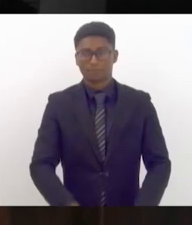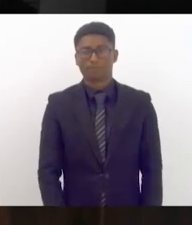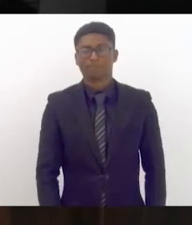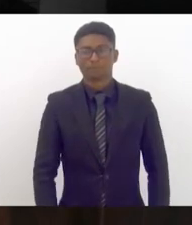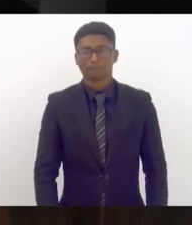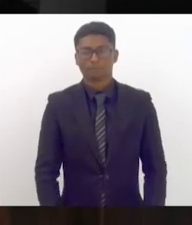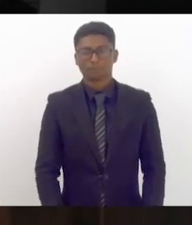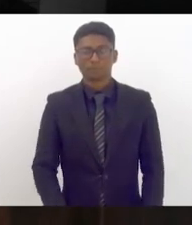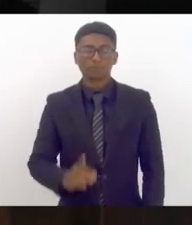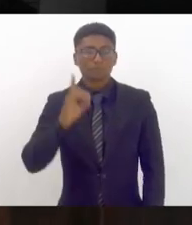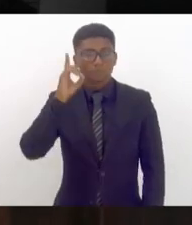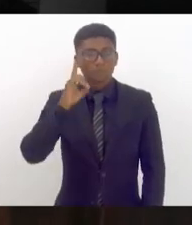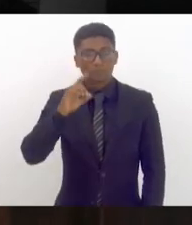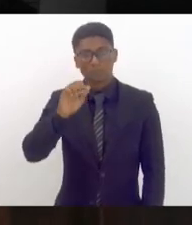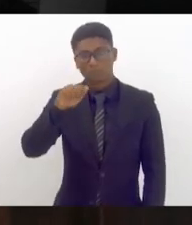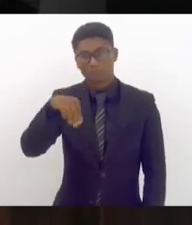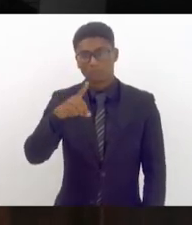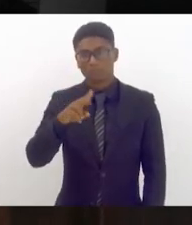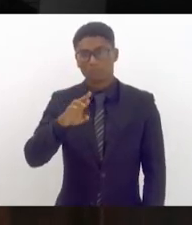Deputado André Correia,